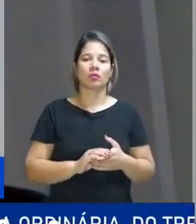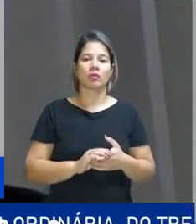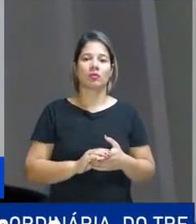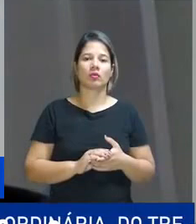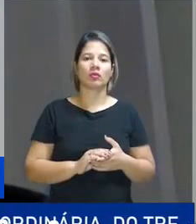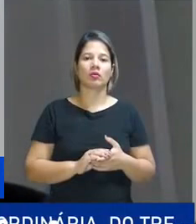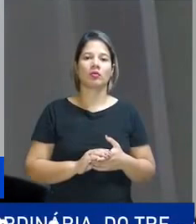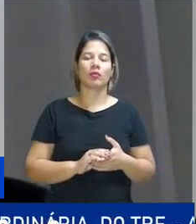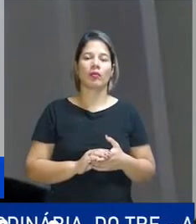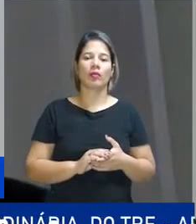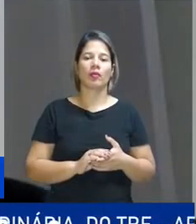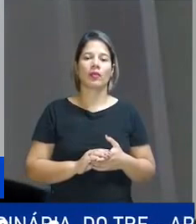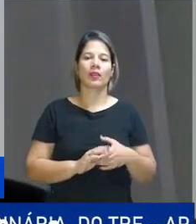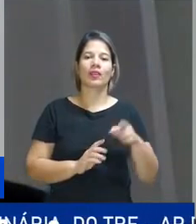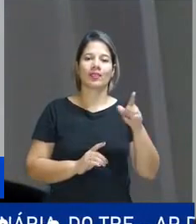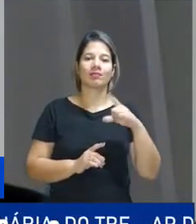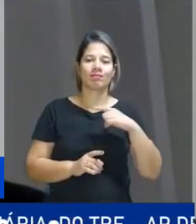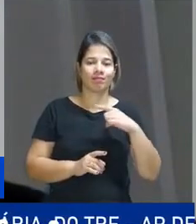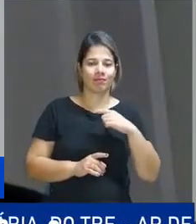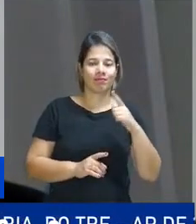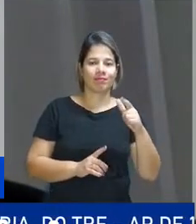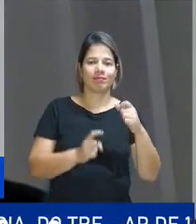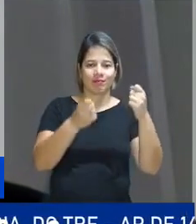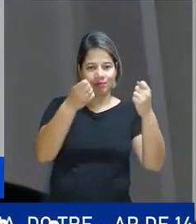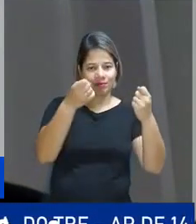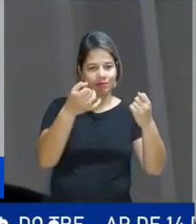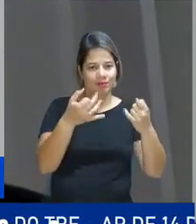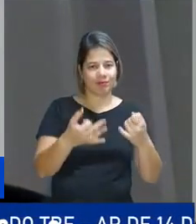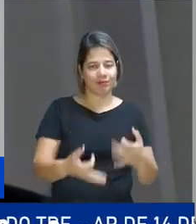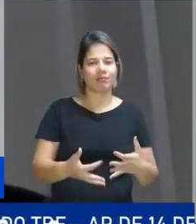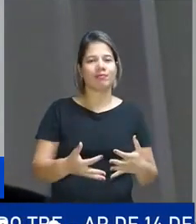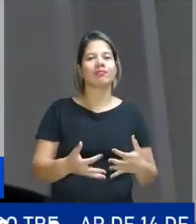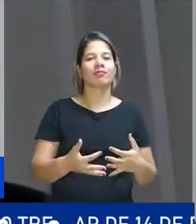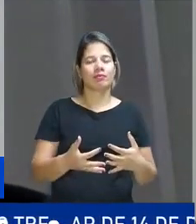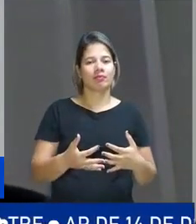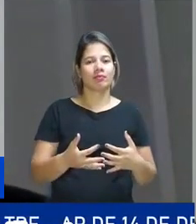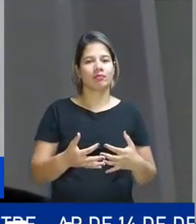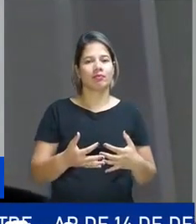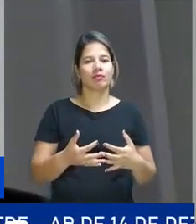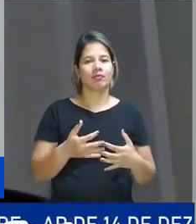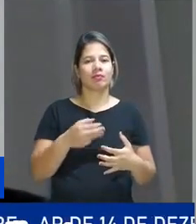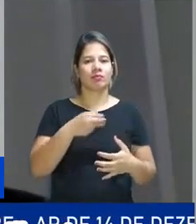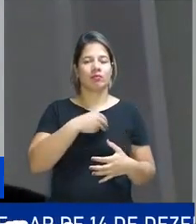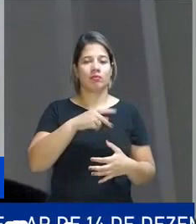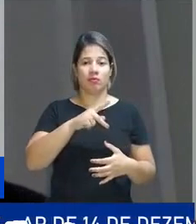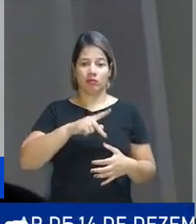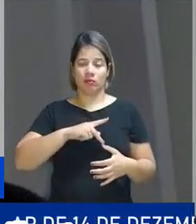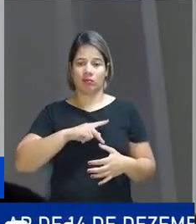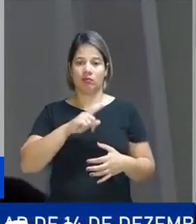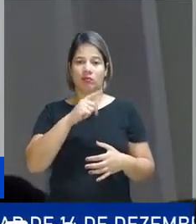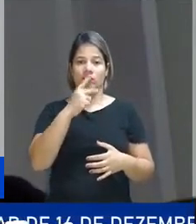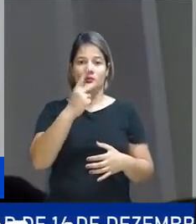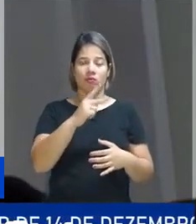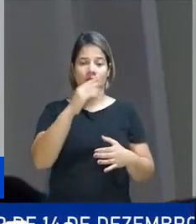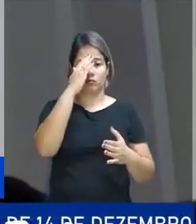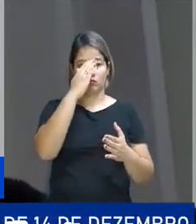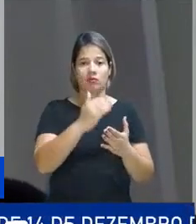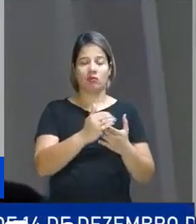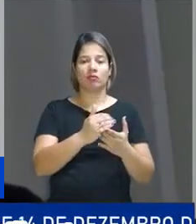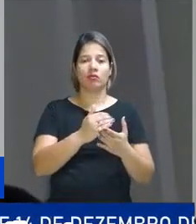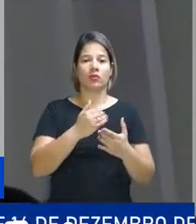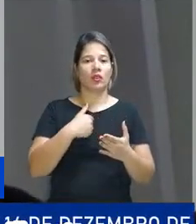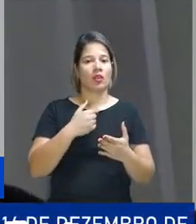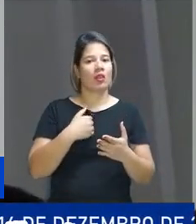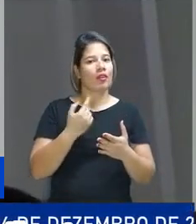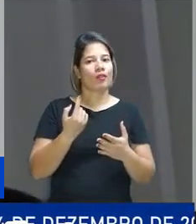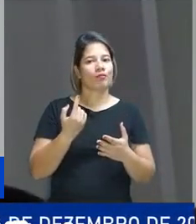a tese apresentada de reduzir as atribuições do Ministério Público, eu rejeito